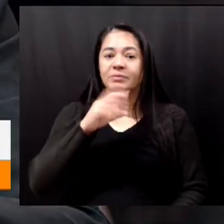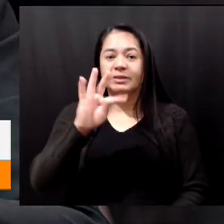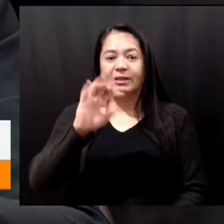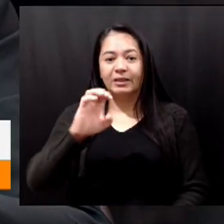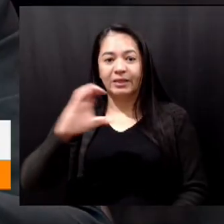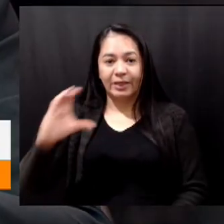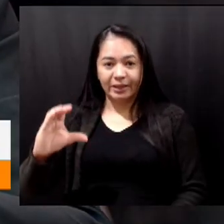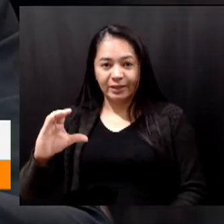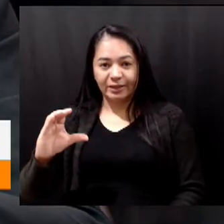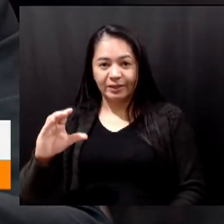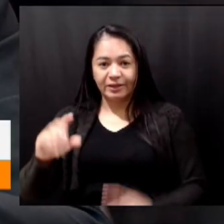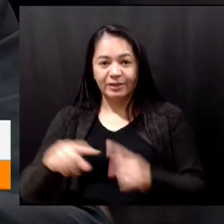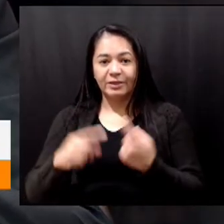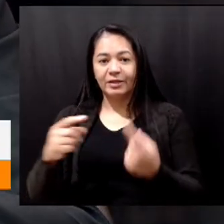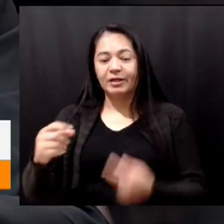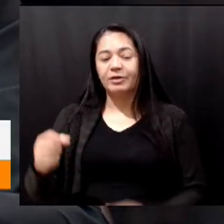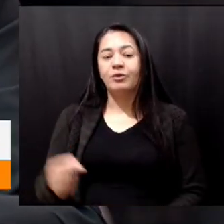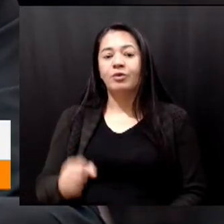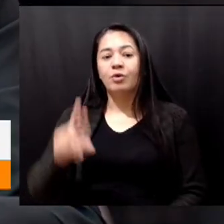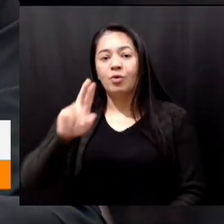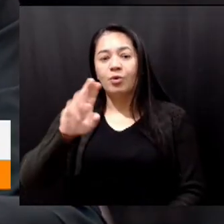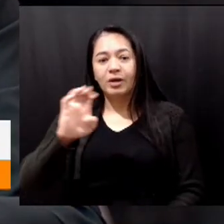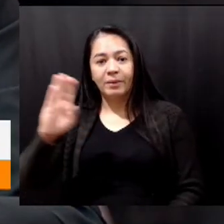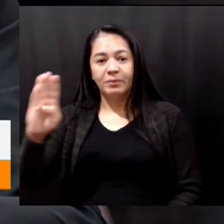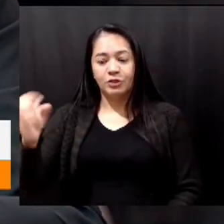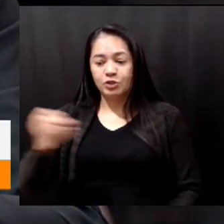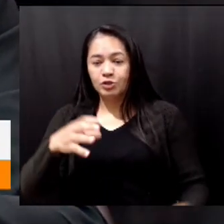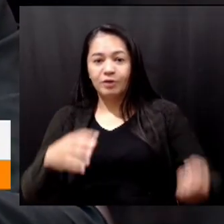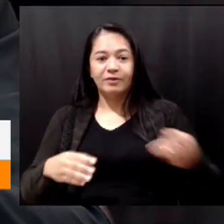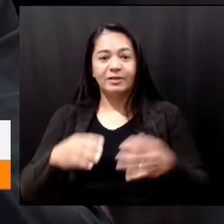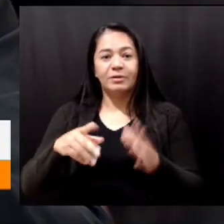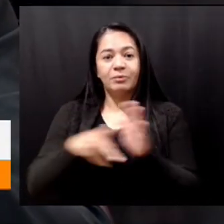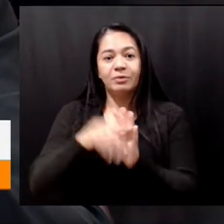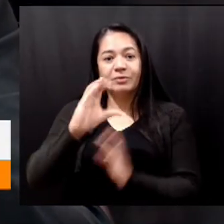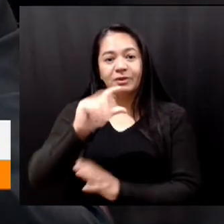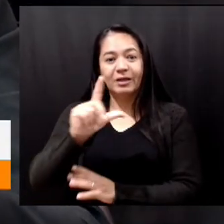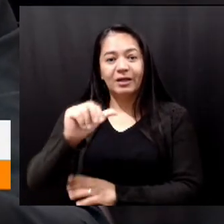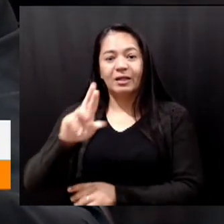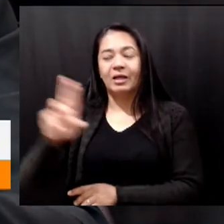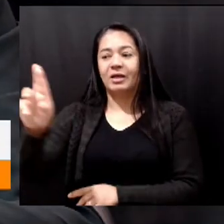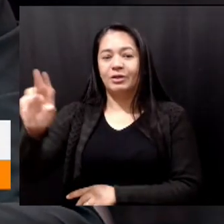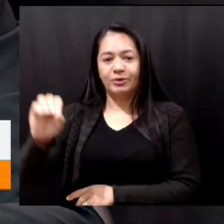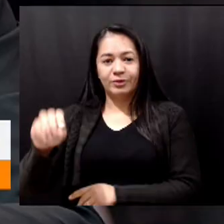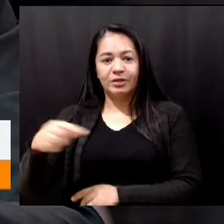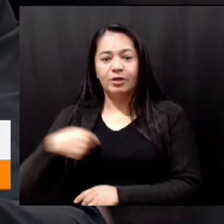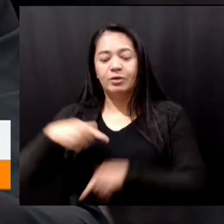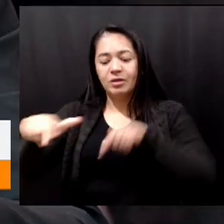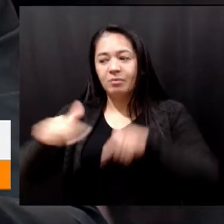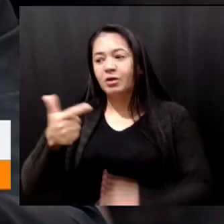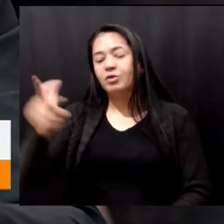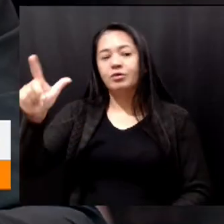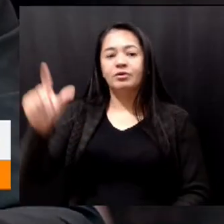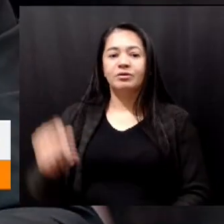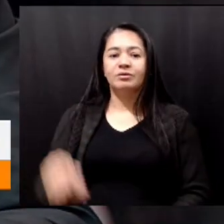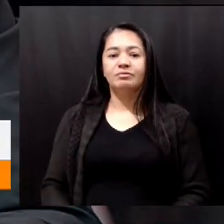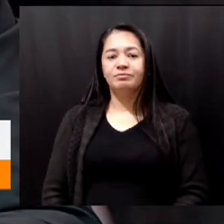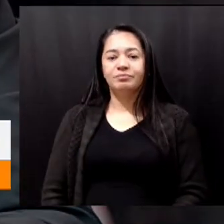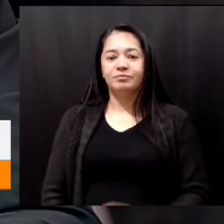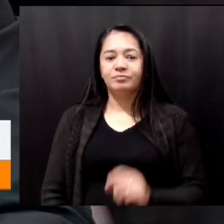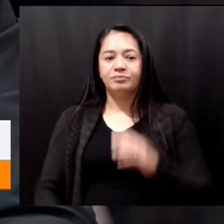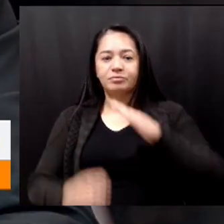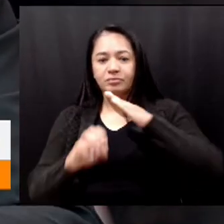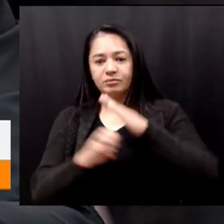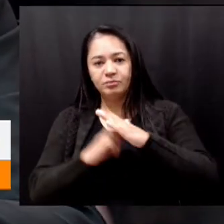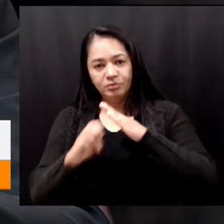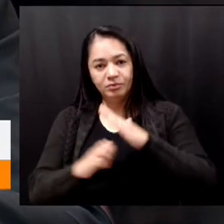Claro, e aí eu trabalho na outra ponta, que é a empresa do tamanho da